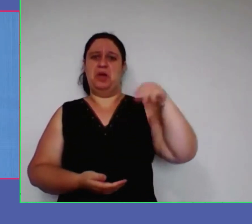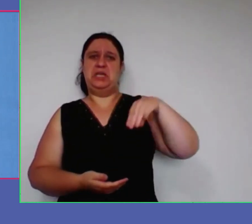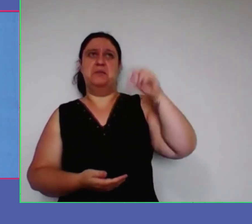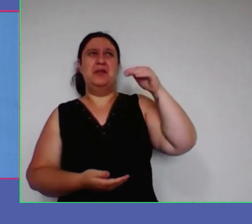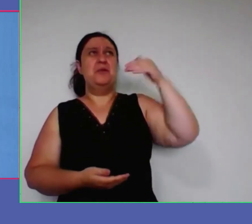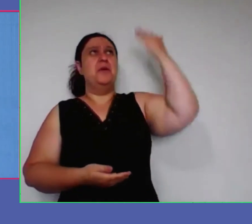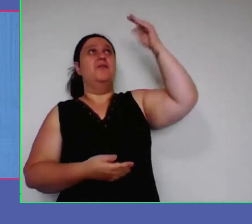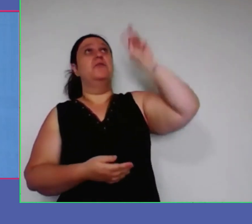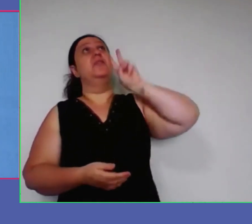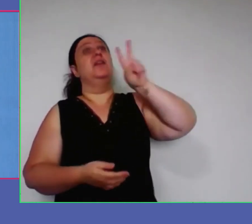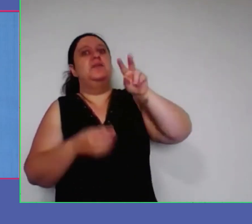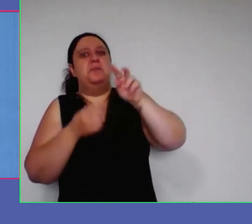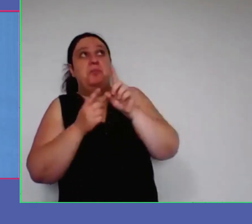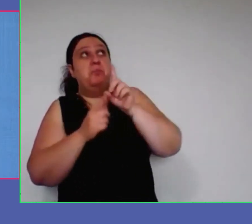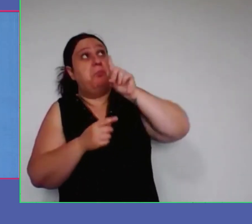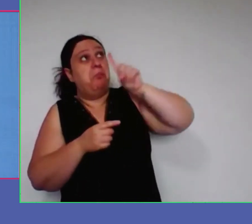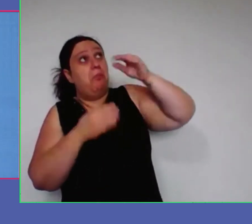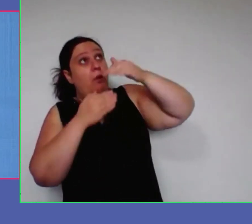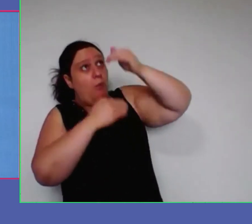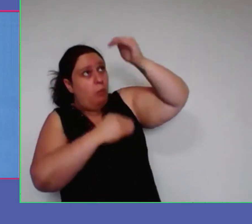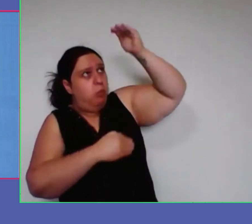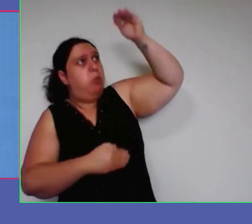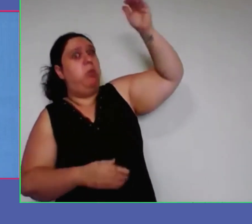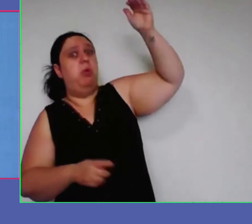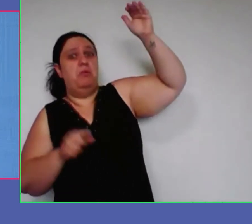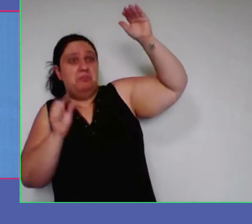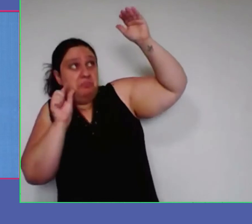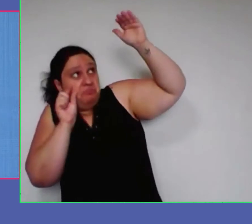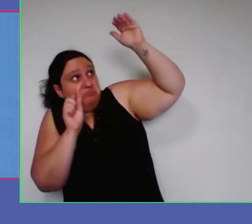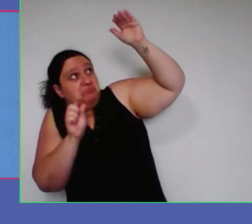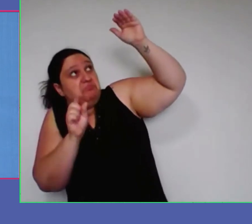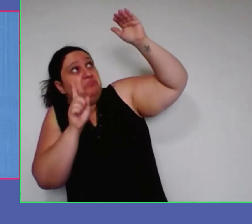pequenininho. Irmãos, você acha que Deus quer